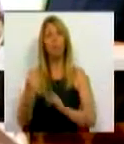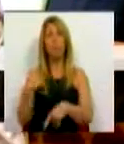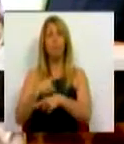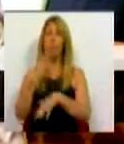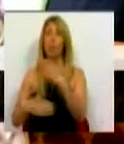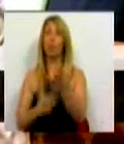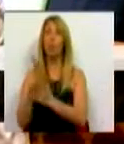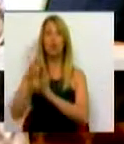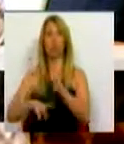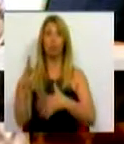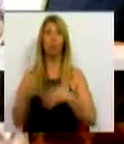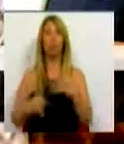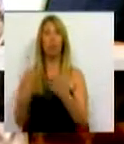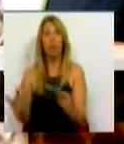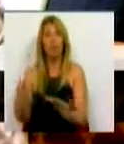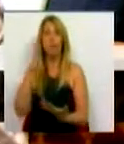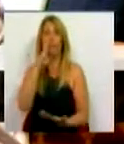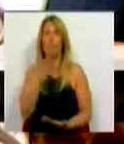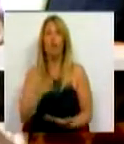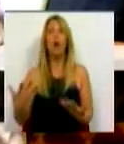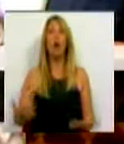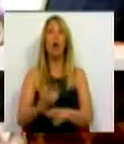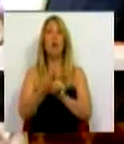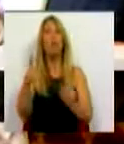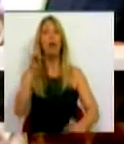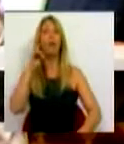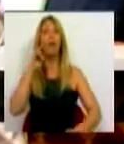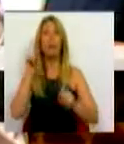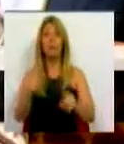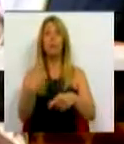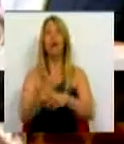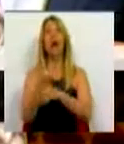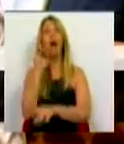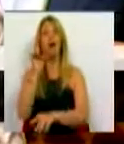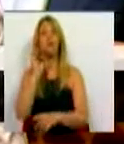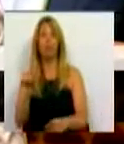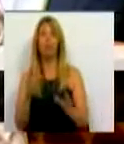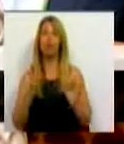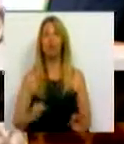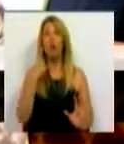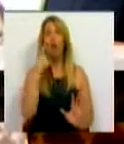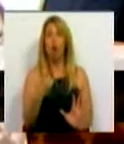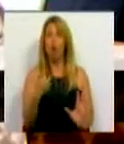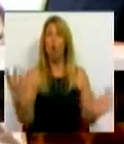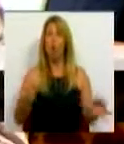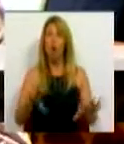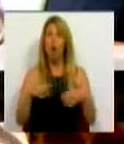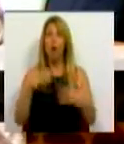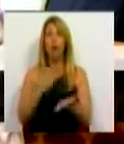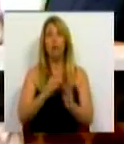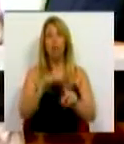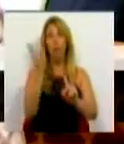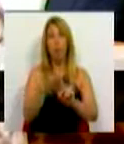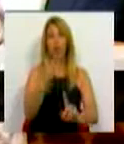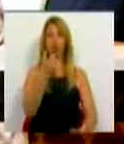jurídico vigente na medida em que garante este tipo de ativos devidamente reconhecidos até o ano 2015